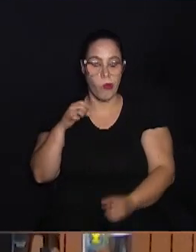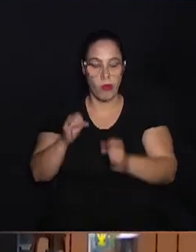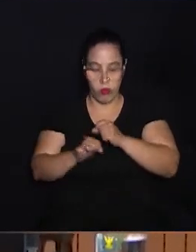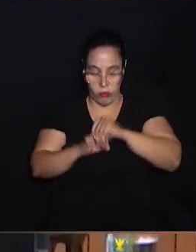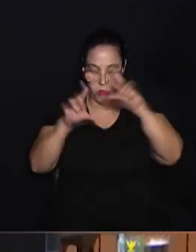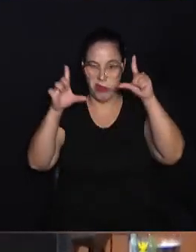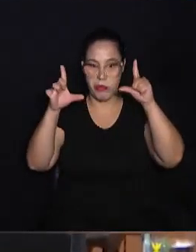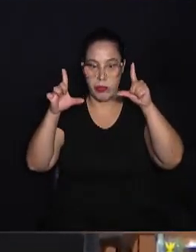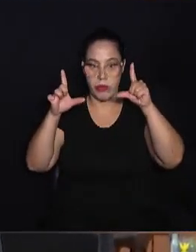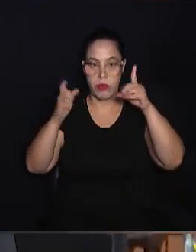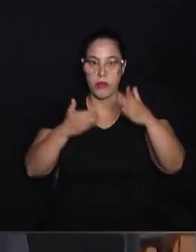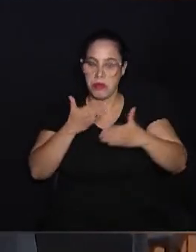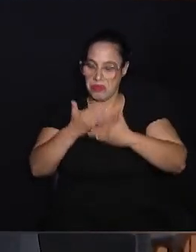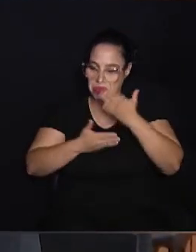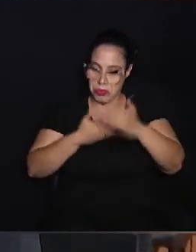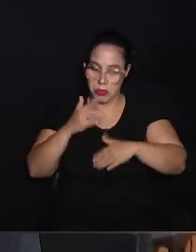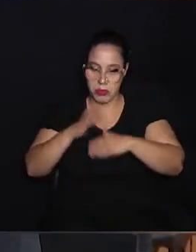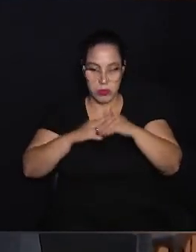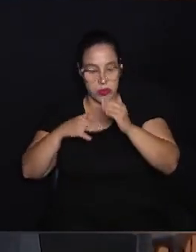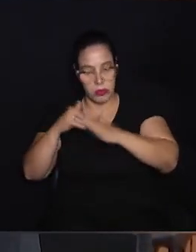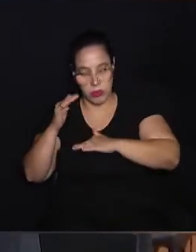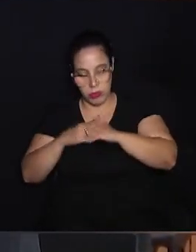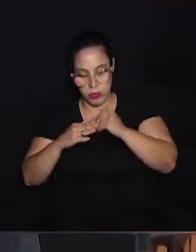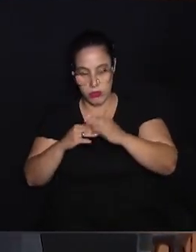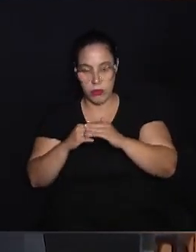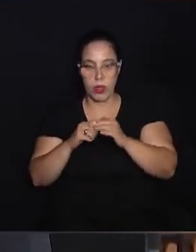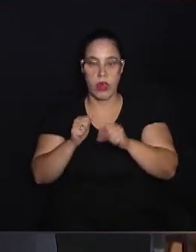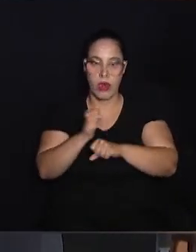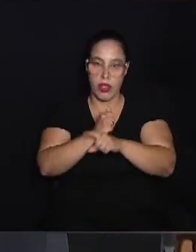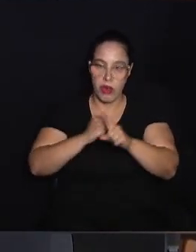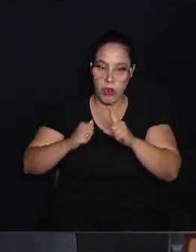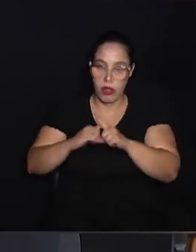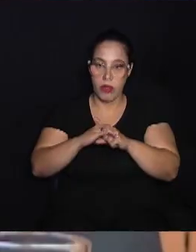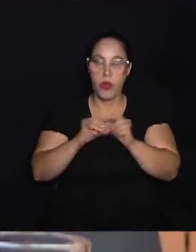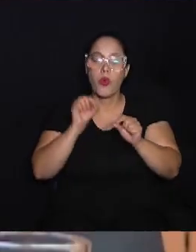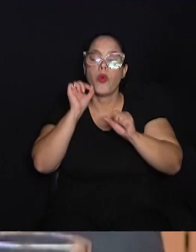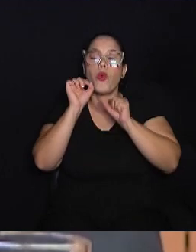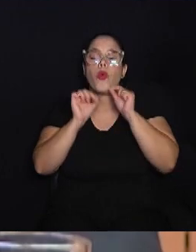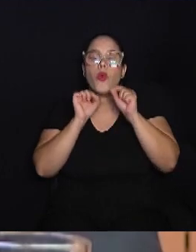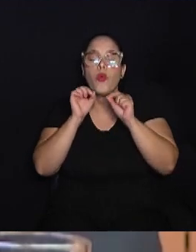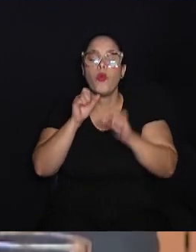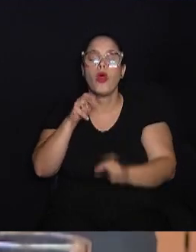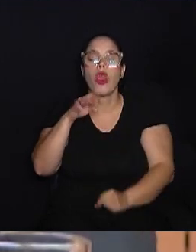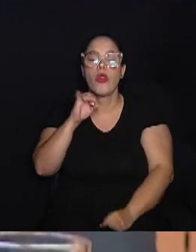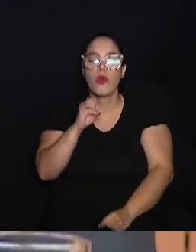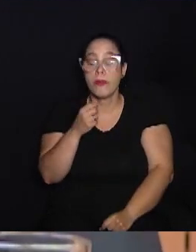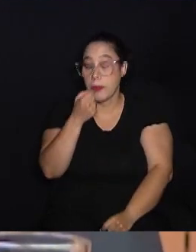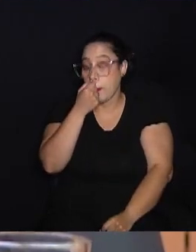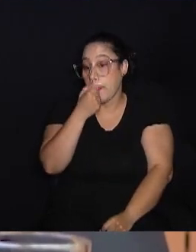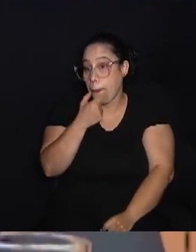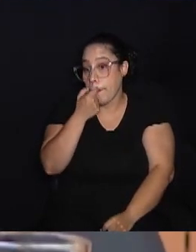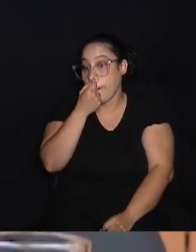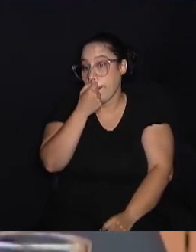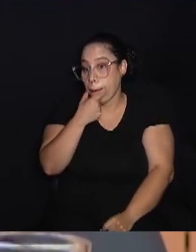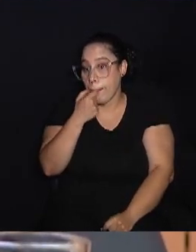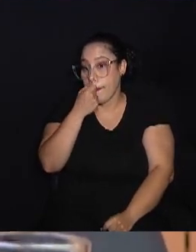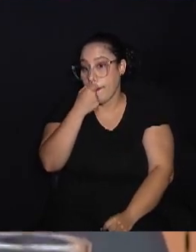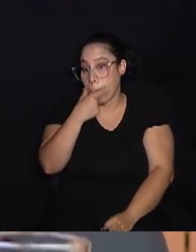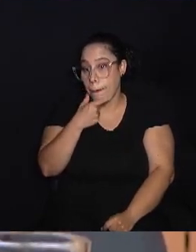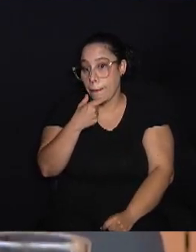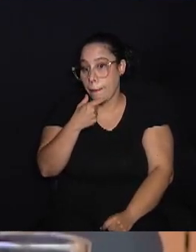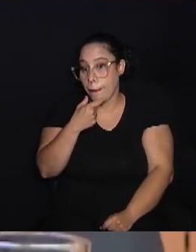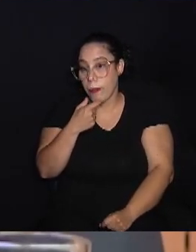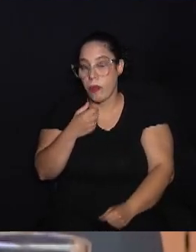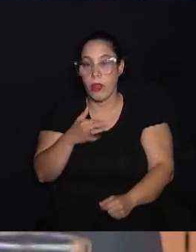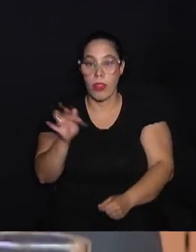tenham se destacado pelos relevantes serviços prestados à sociedade como Antônio Carlos Barbosa Filho mais conhecido por